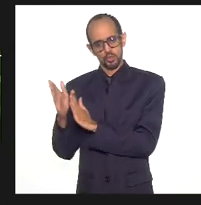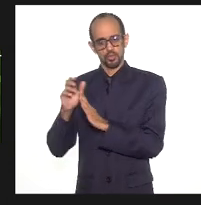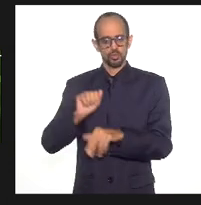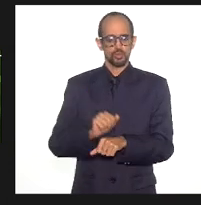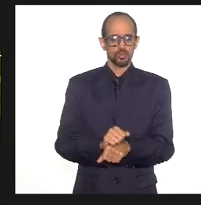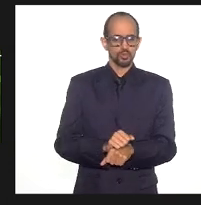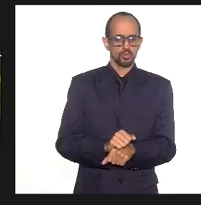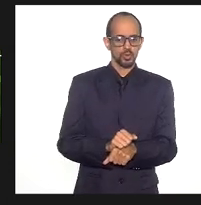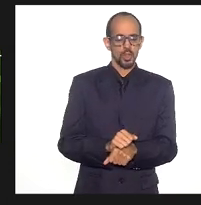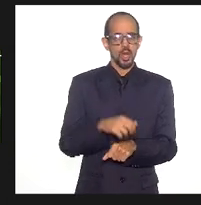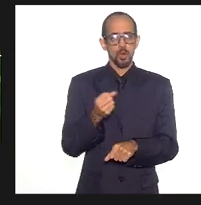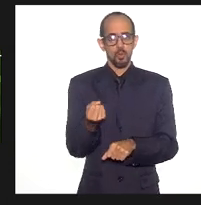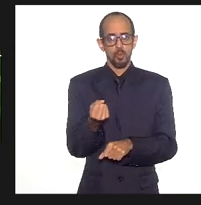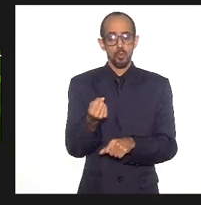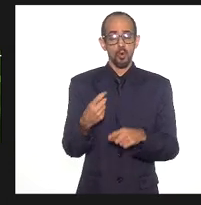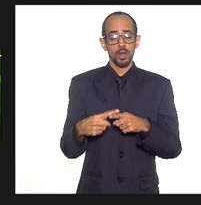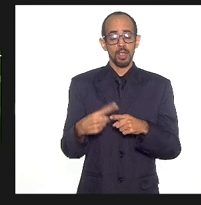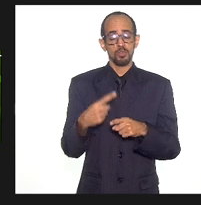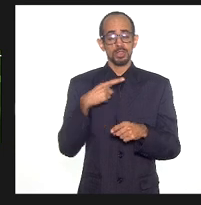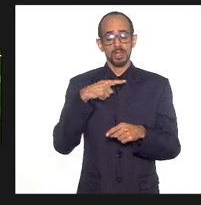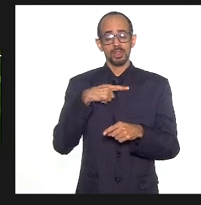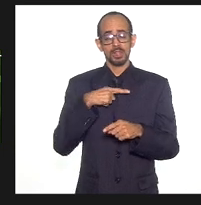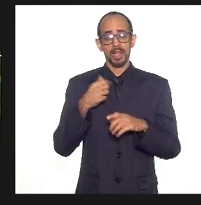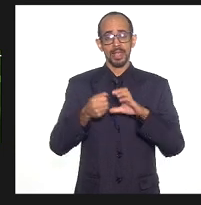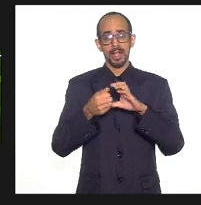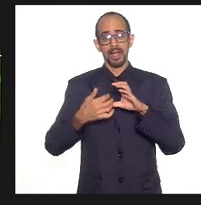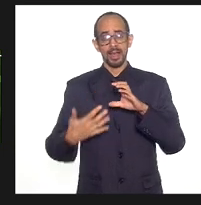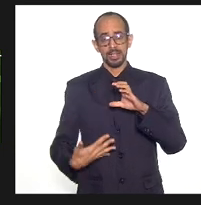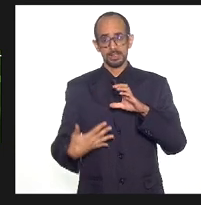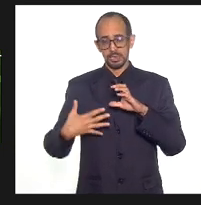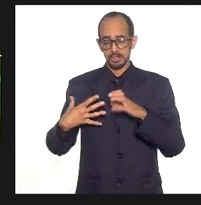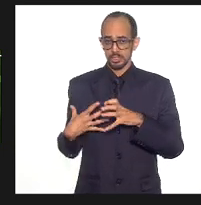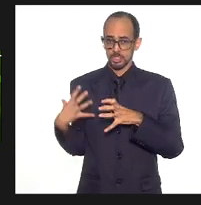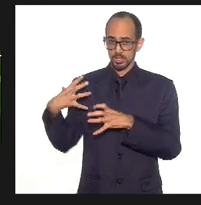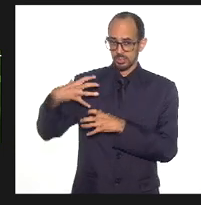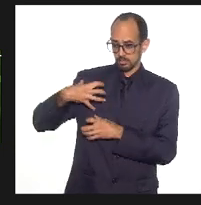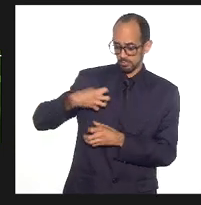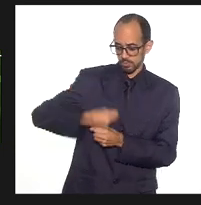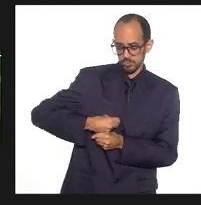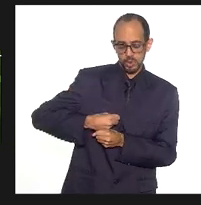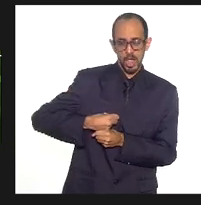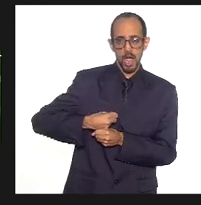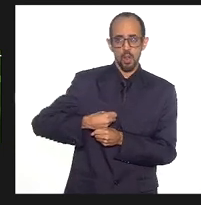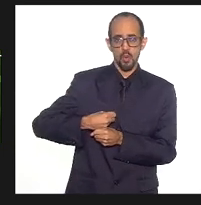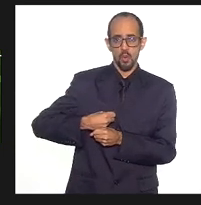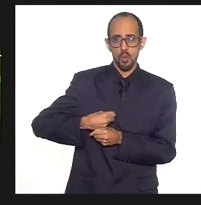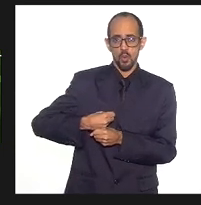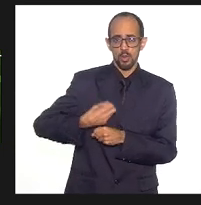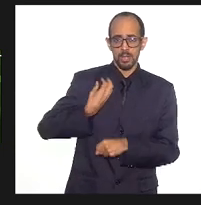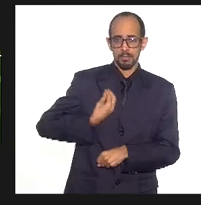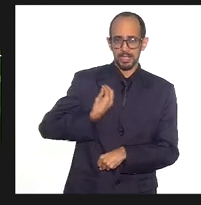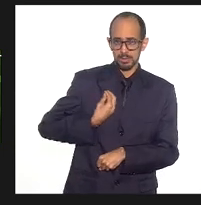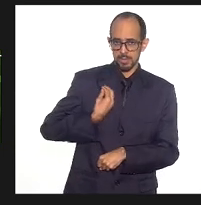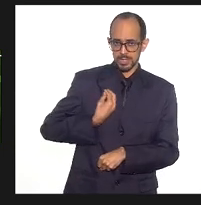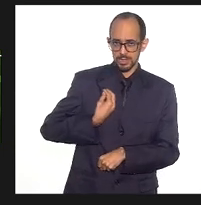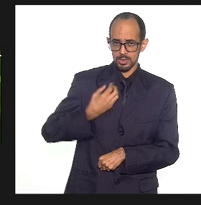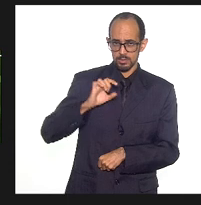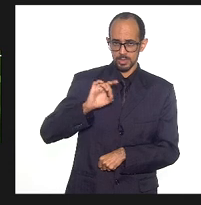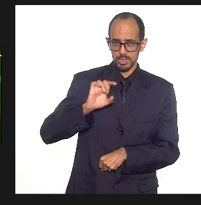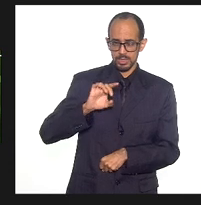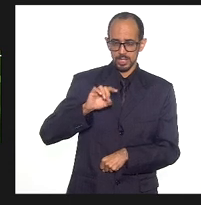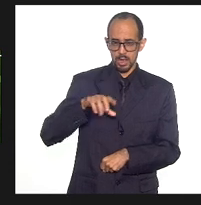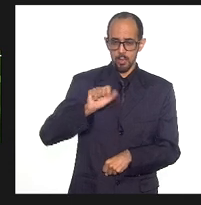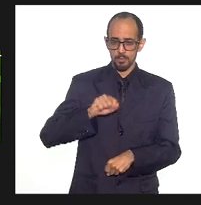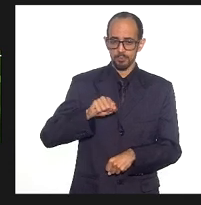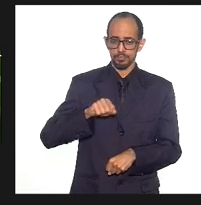a composição do cálculo da participação que decorre da receita líquida do